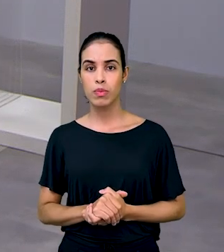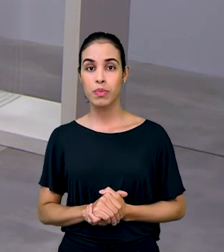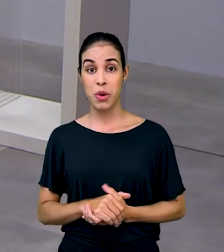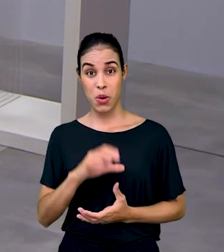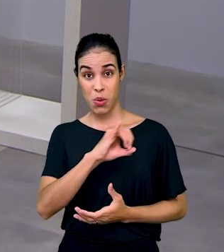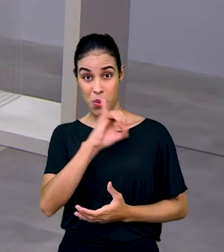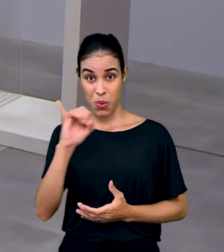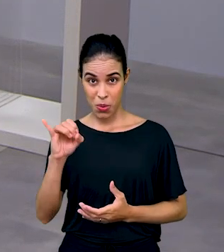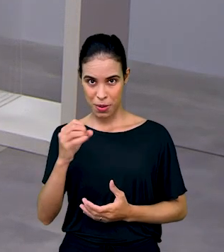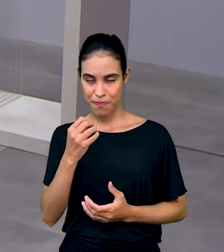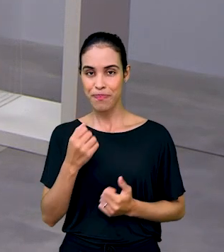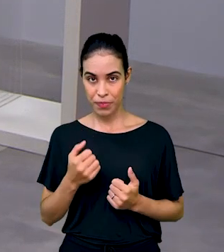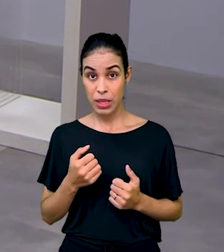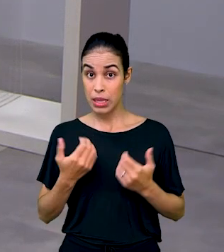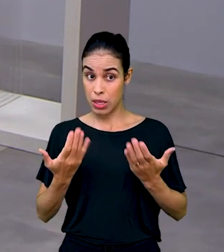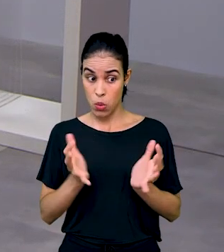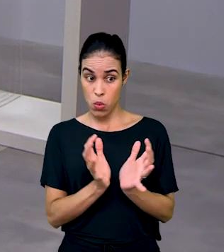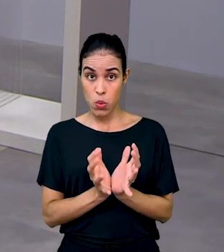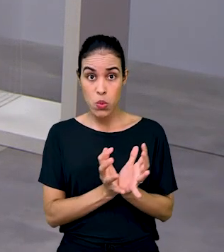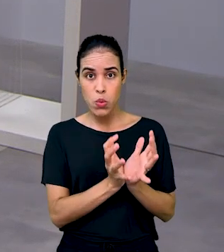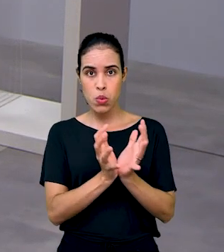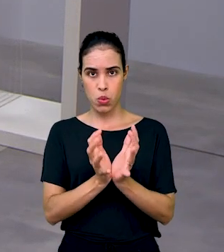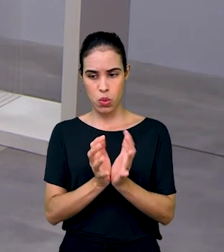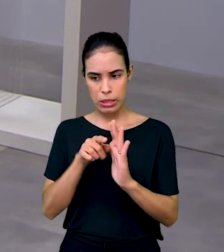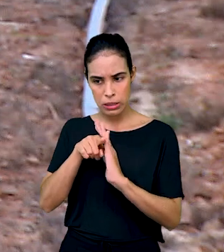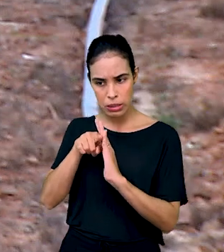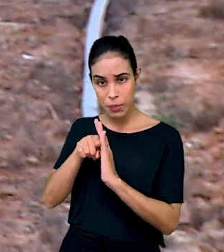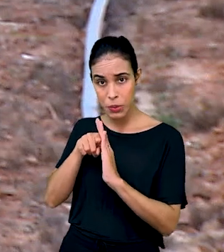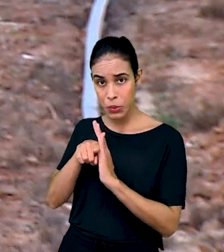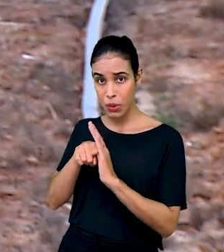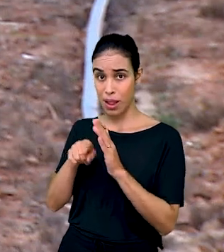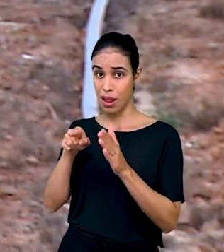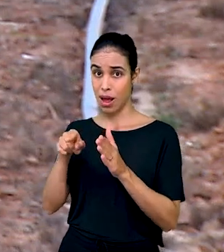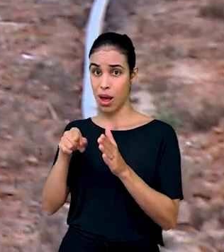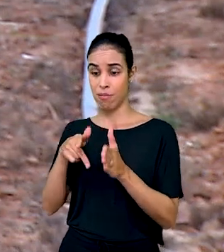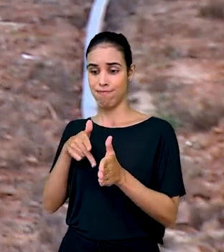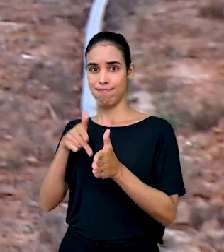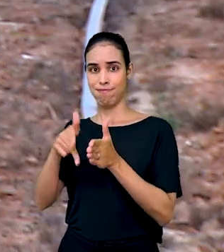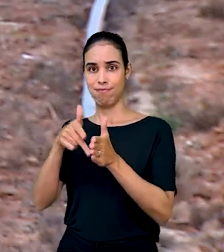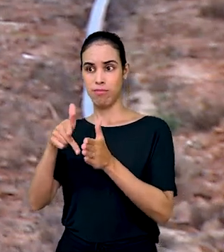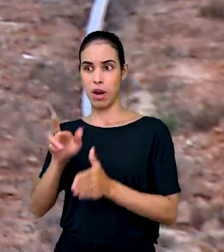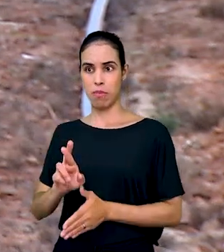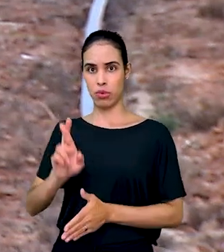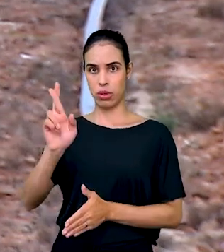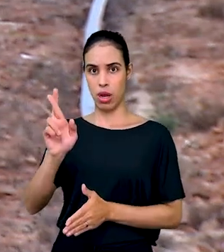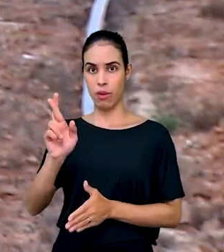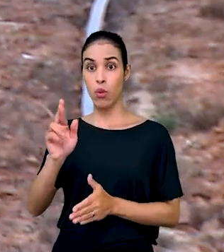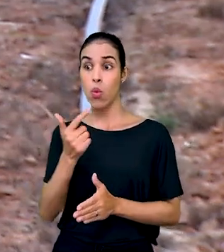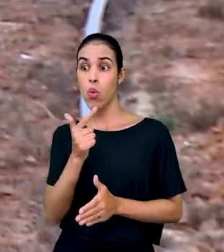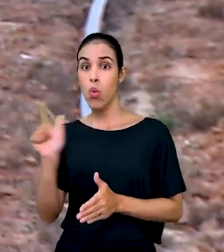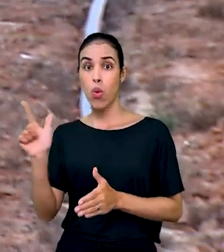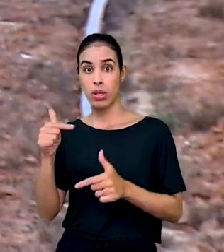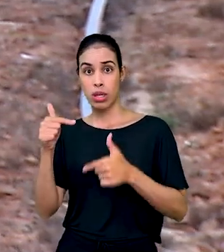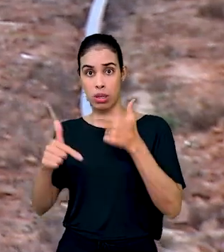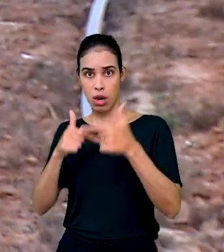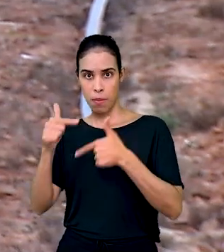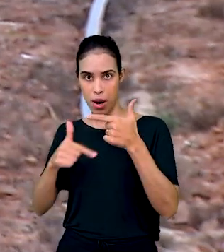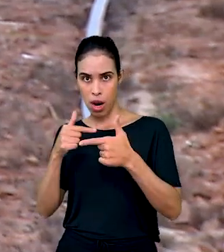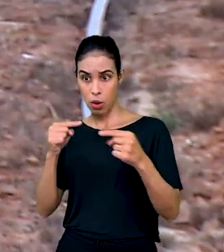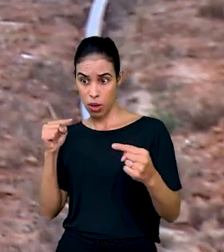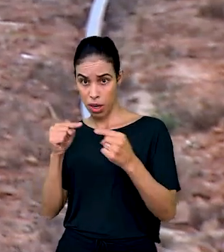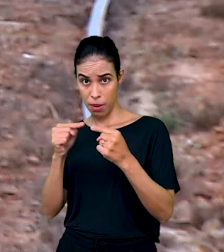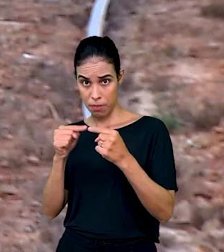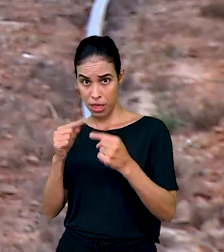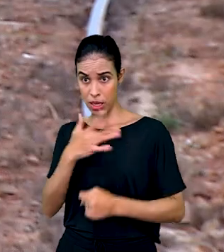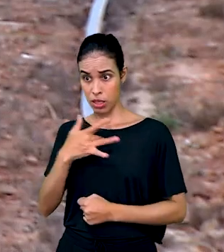Oi, Luana. Oi, Anderson. Olha só, para o colegiado, o fato de o maquinista poder exercer outra atividade